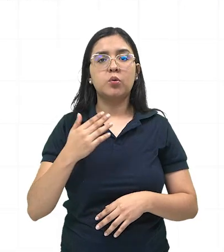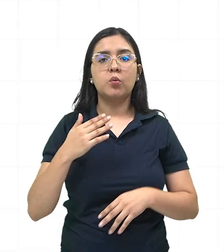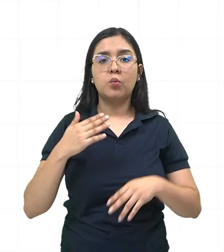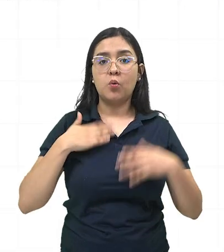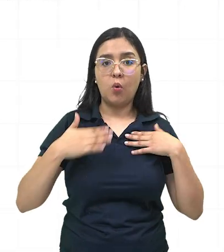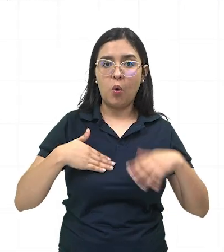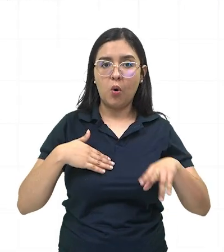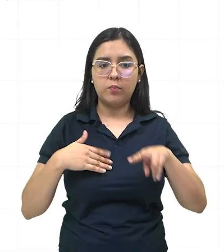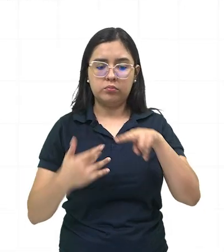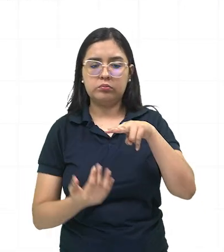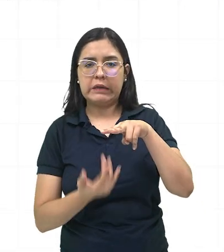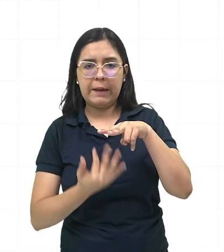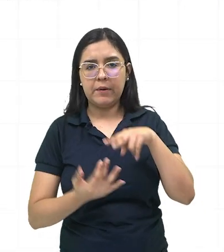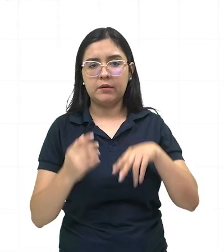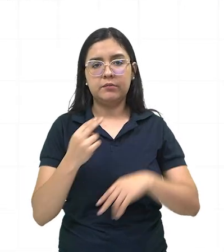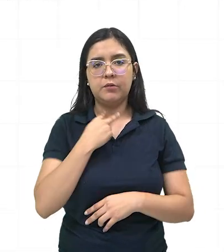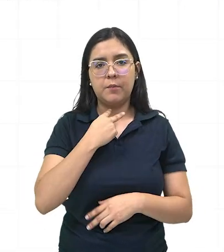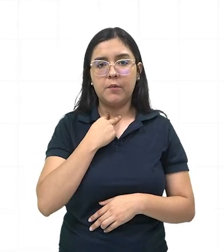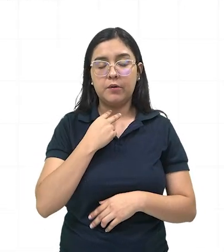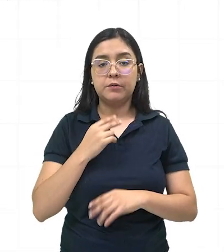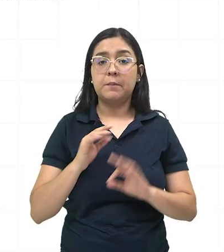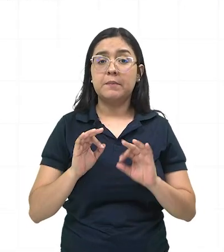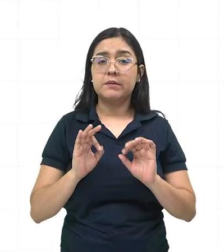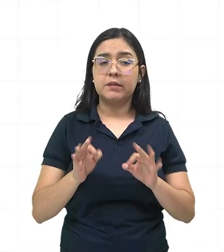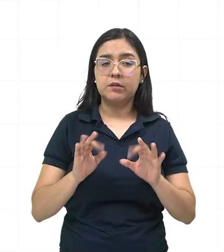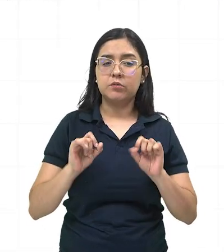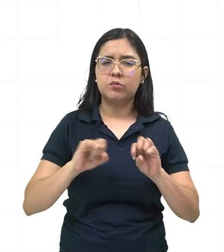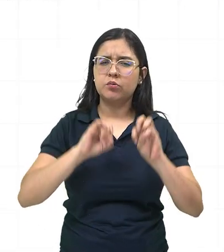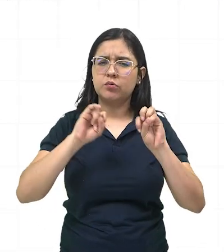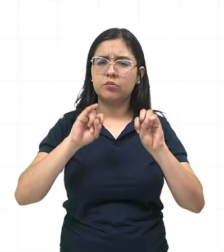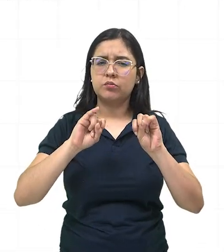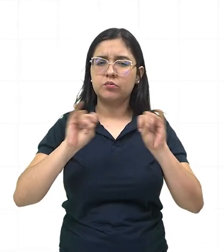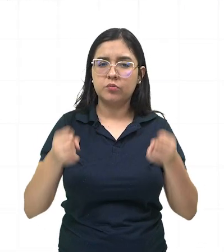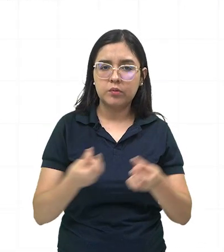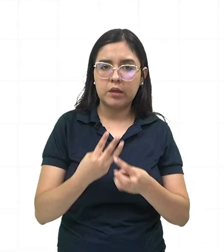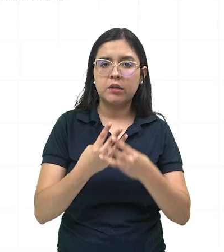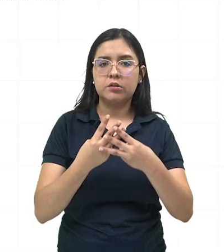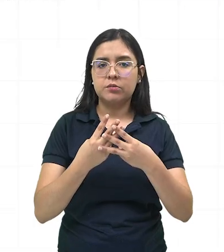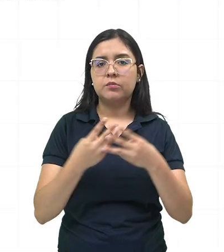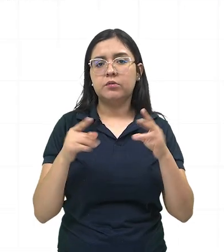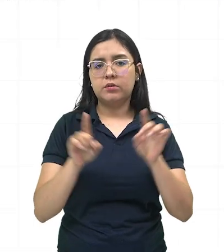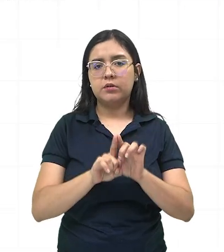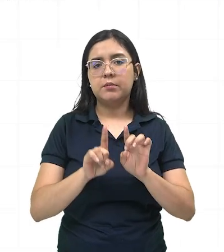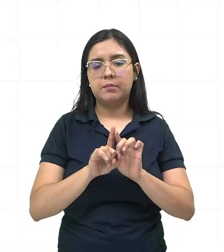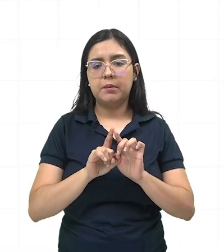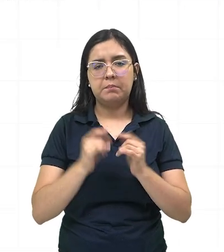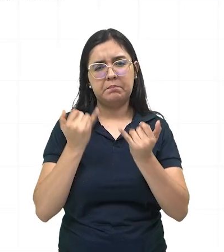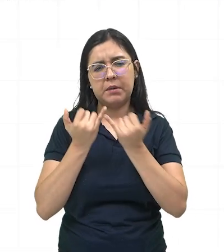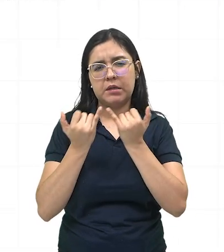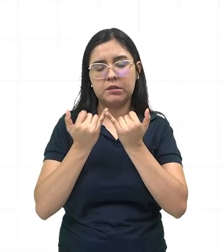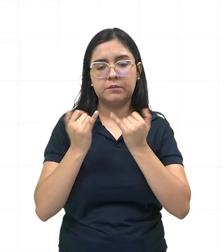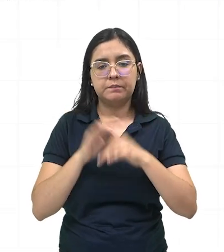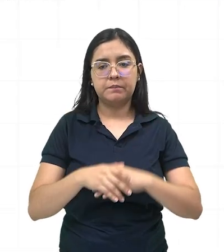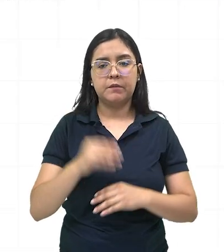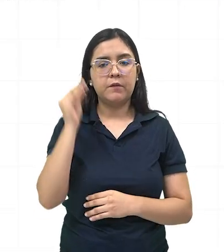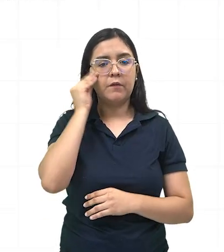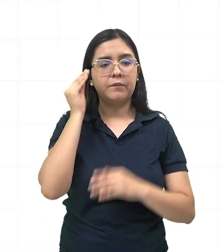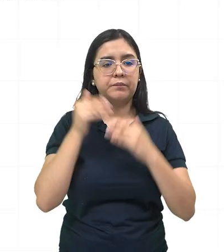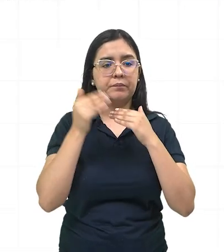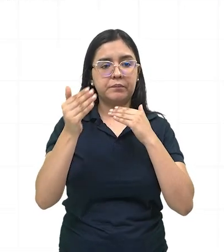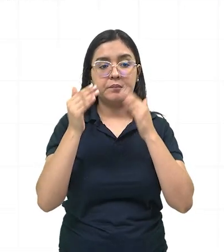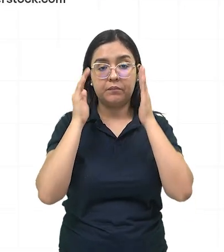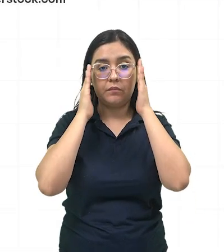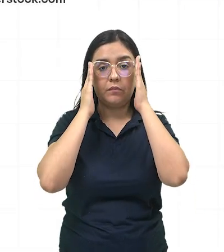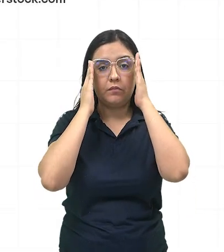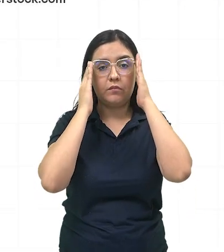cremação do corpo. Eu não sei mas eu tenho certeza que o judaísmo ele tem alguma coisa também nesse sentido, né? Vamos lá então para a próxima